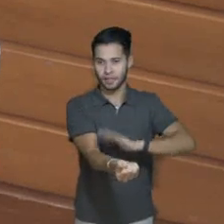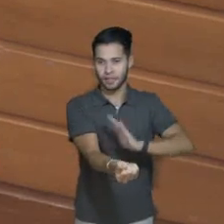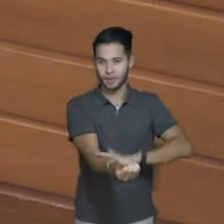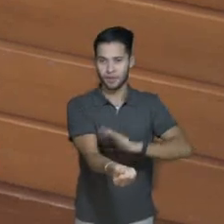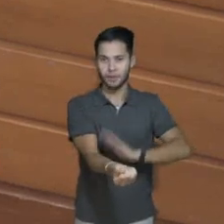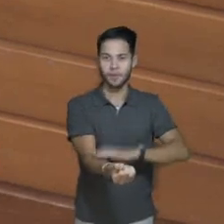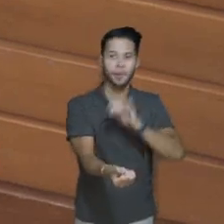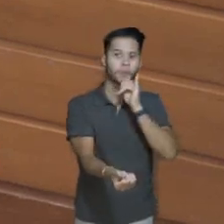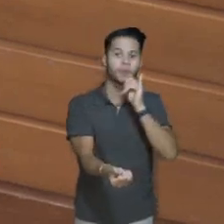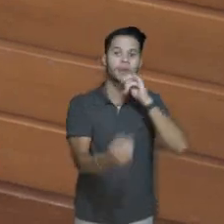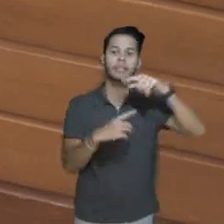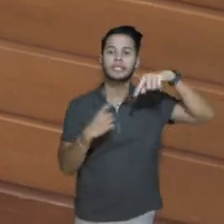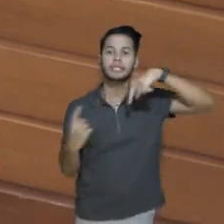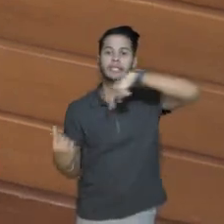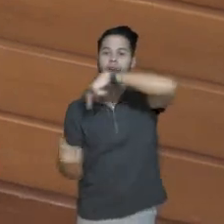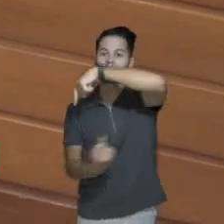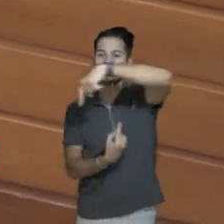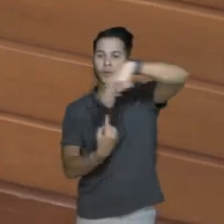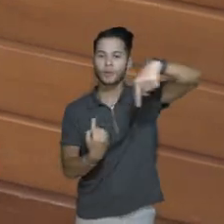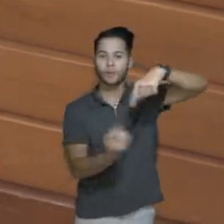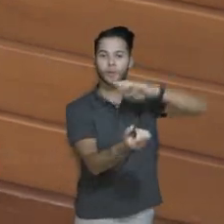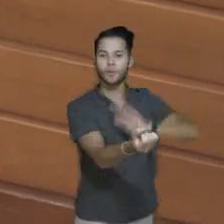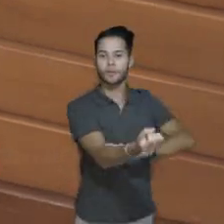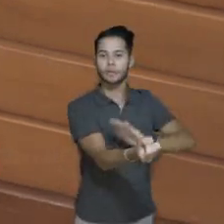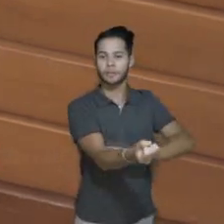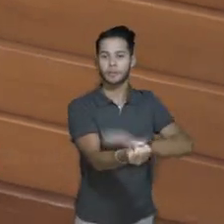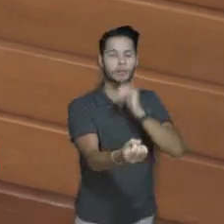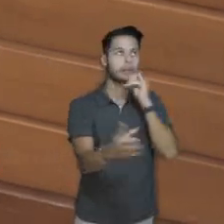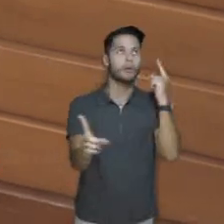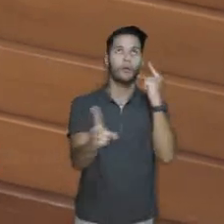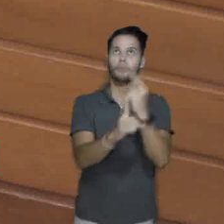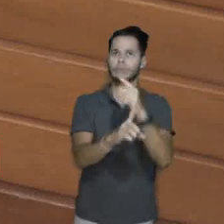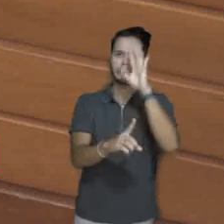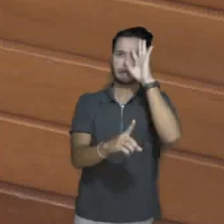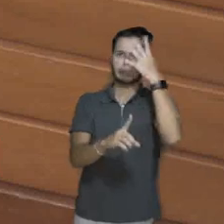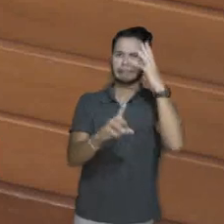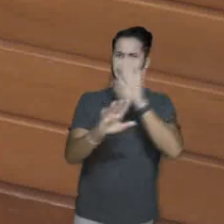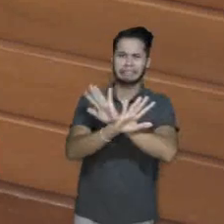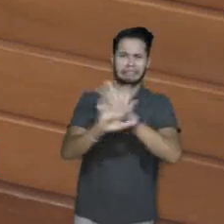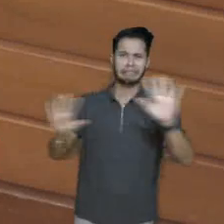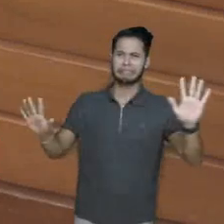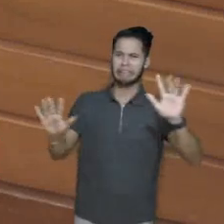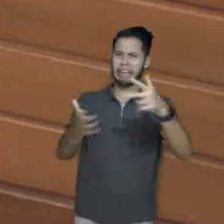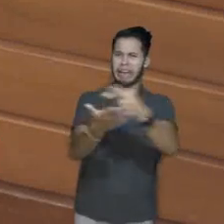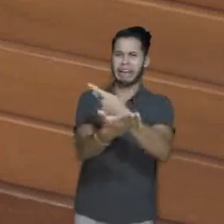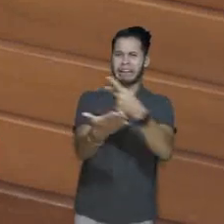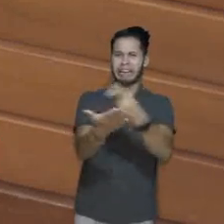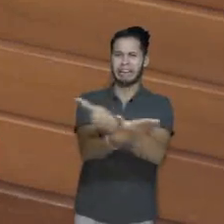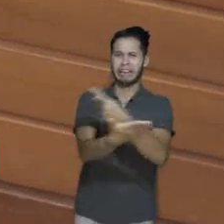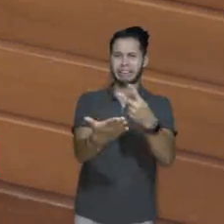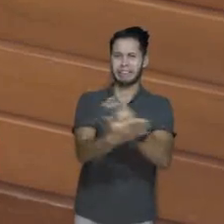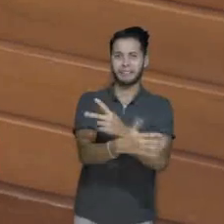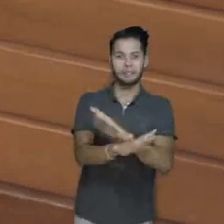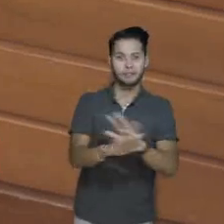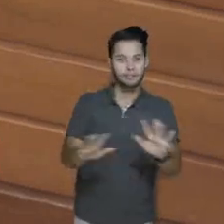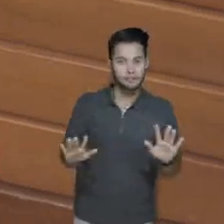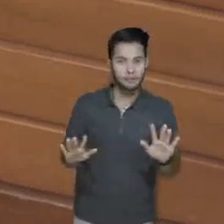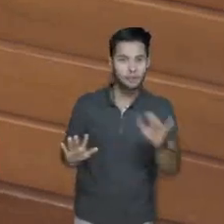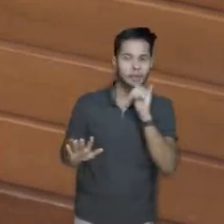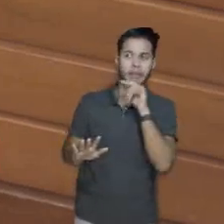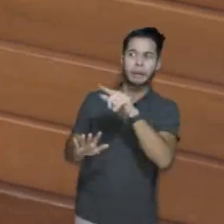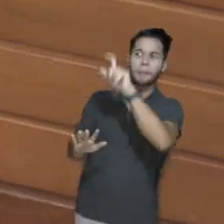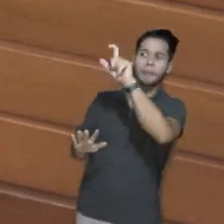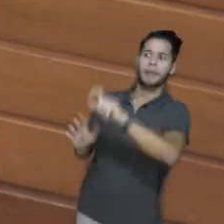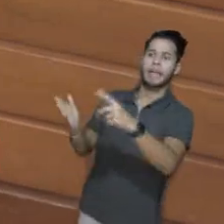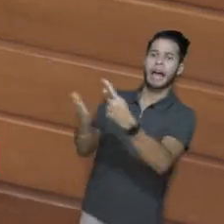no círculo vicioso de não achar soluções e dizer que tá tudo errado e eu vejo no outro erro e não olho às vezes para